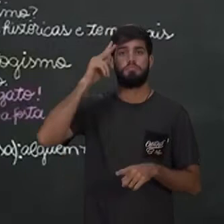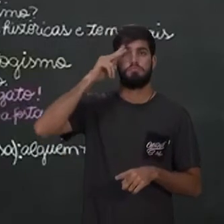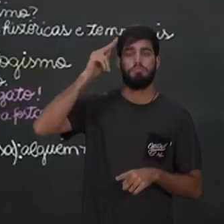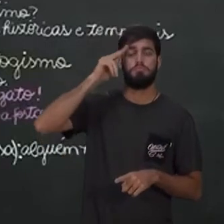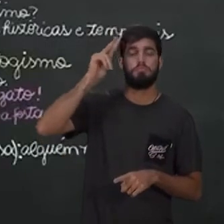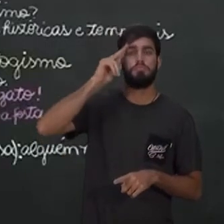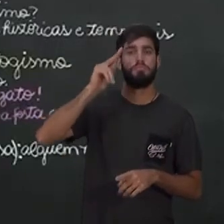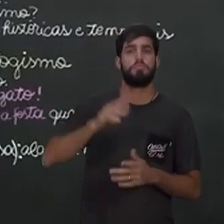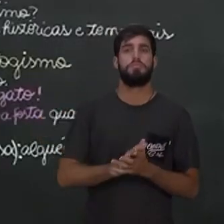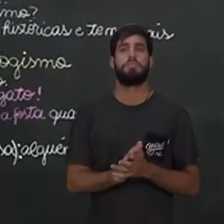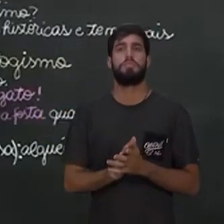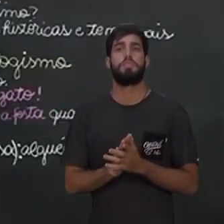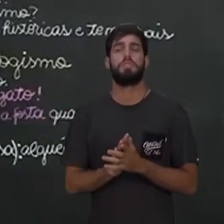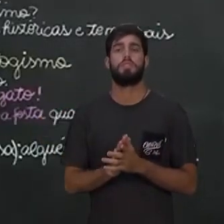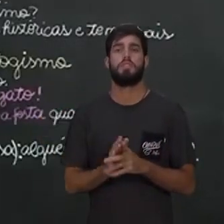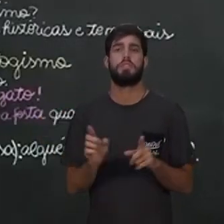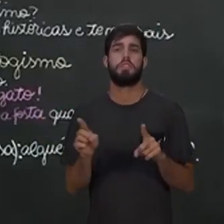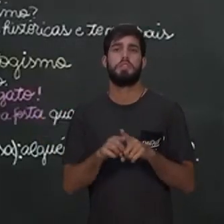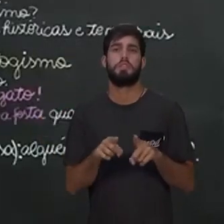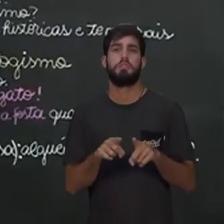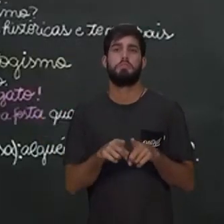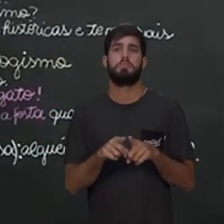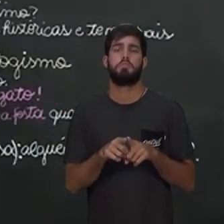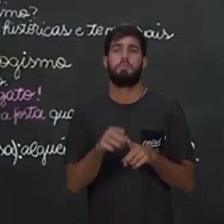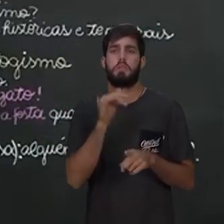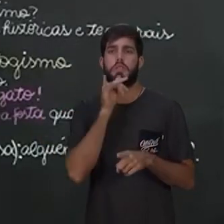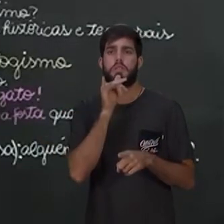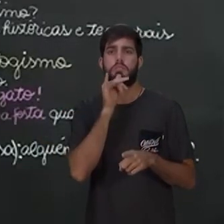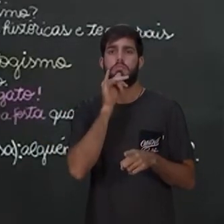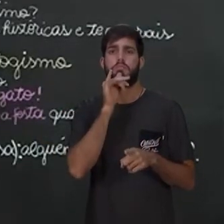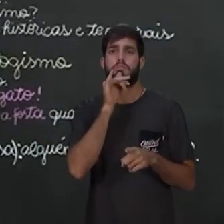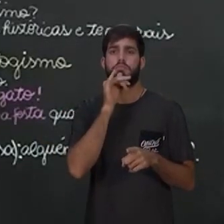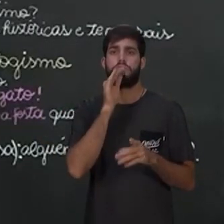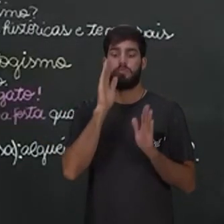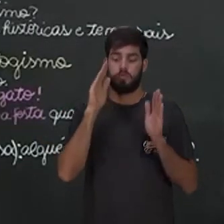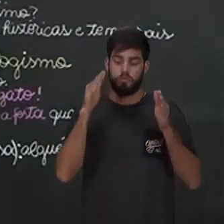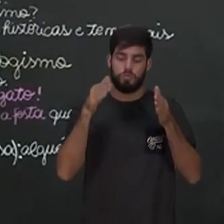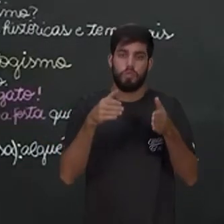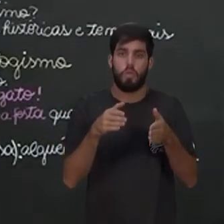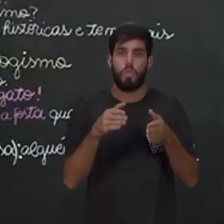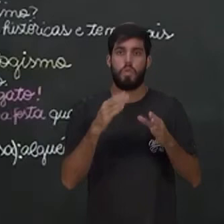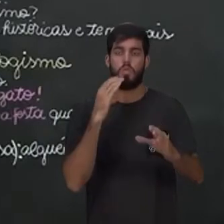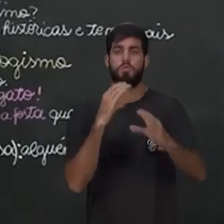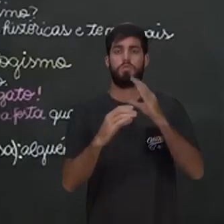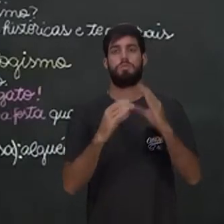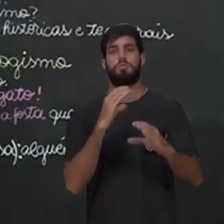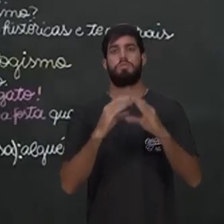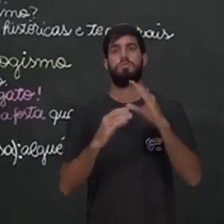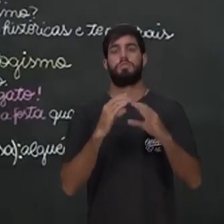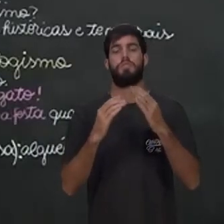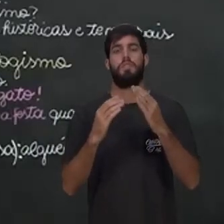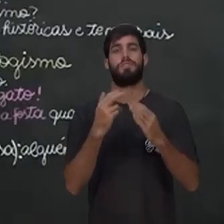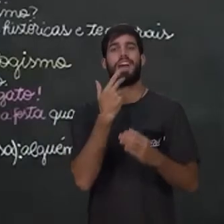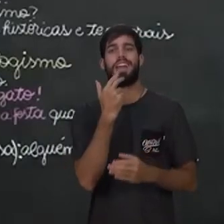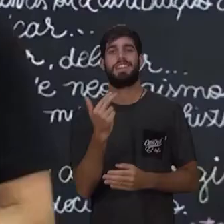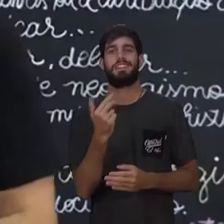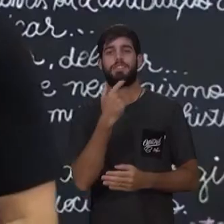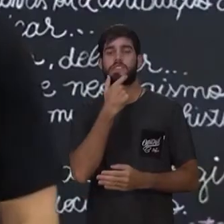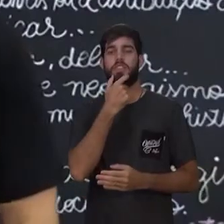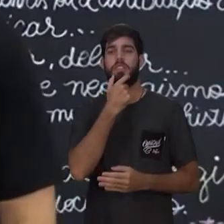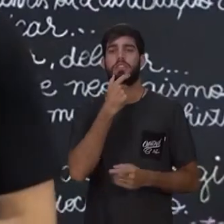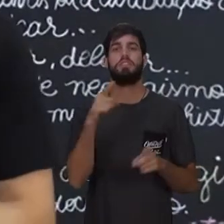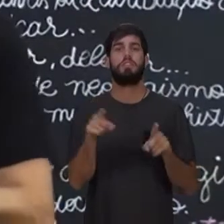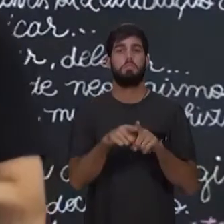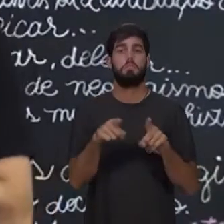temos razões também voltadas para a necessidade de comunicação. No caso da língua inglesa, a gente não pode desconsiderar o poderio desse idioma